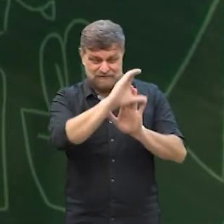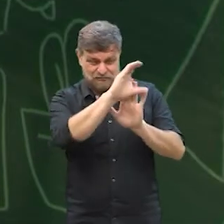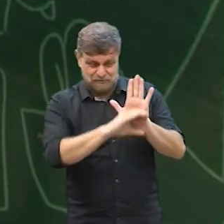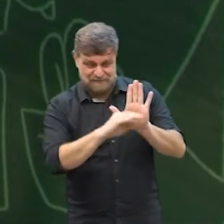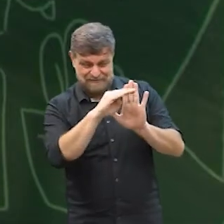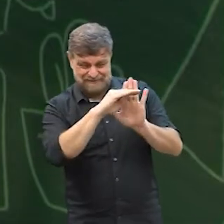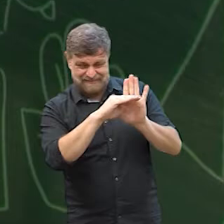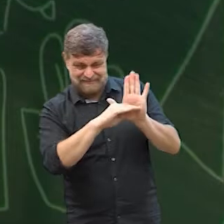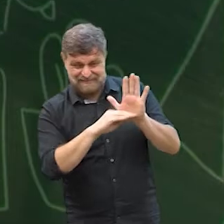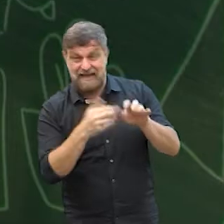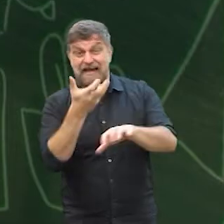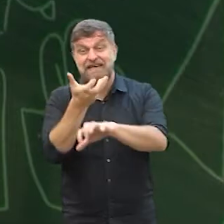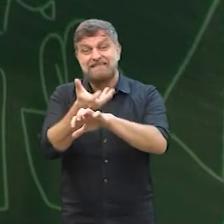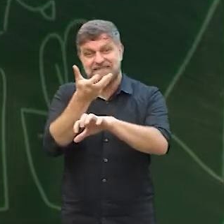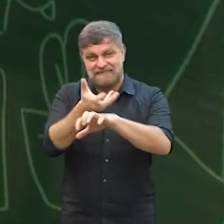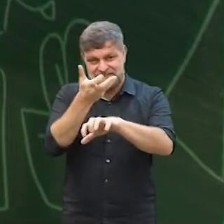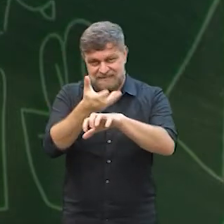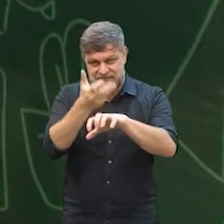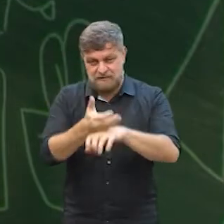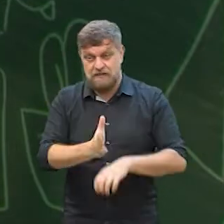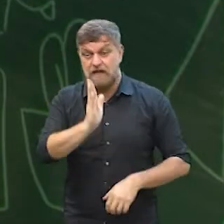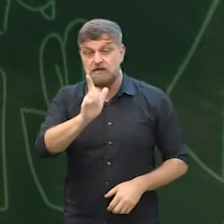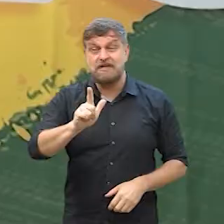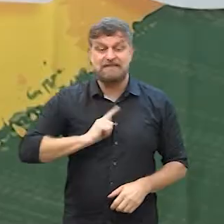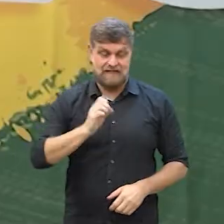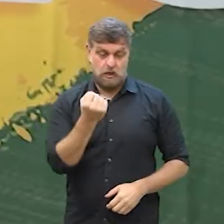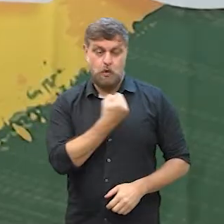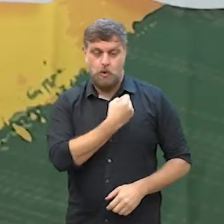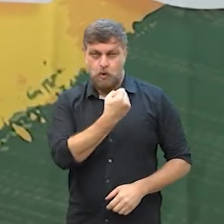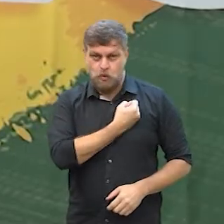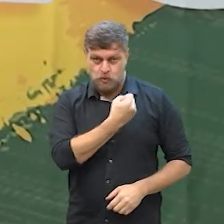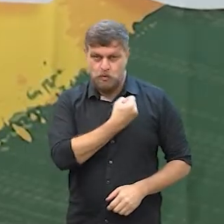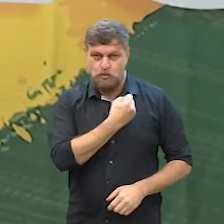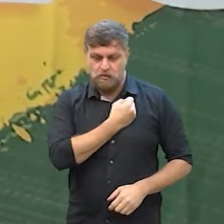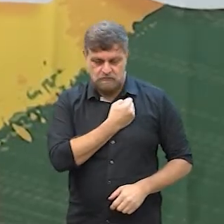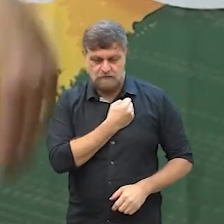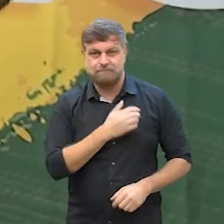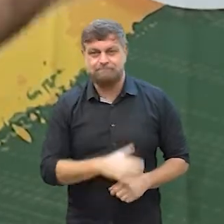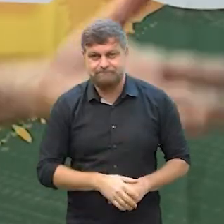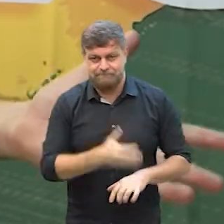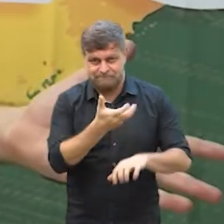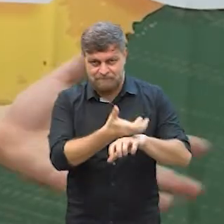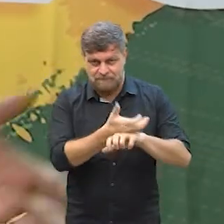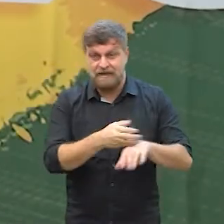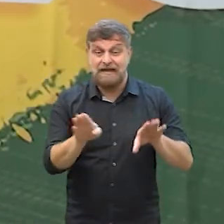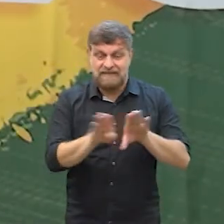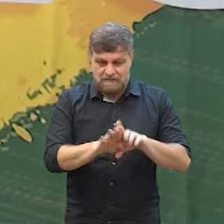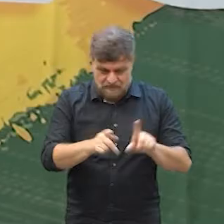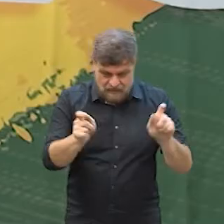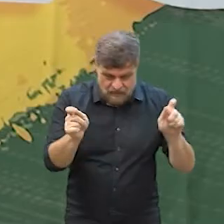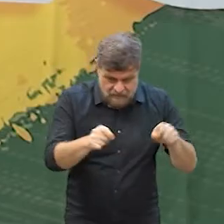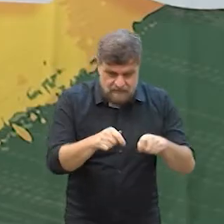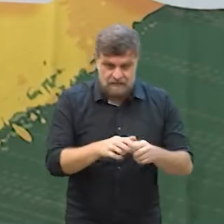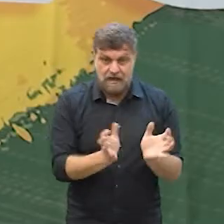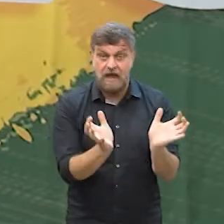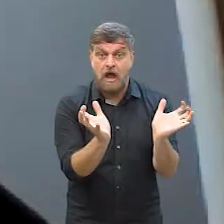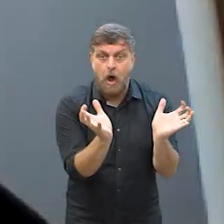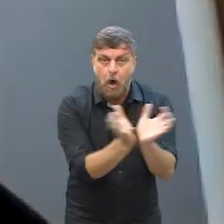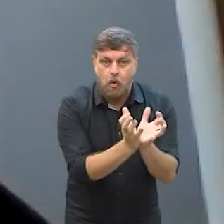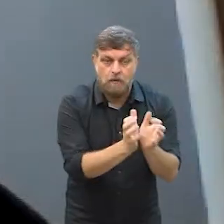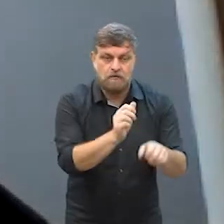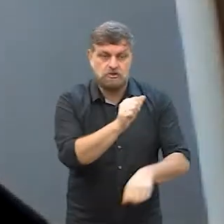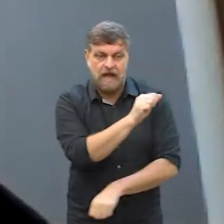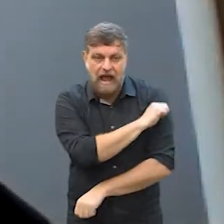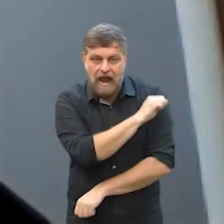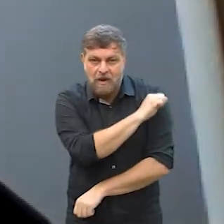né, matemática, as crianças já conseguem trabalhar com número, tudo. Também tem essa situação, né, essas crianças,